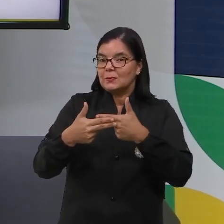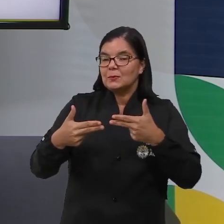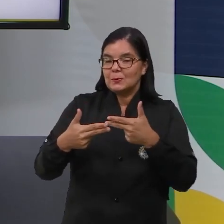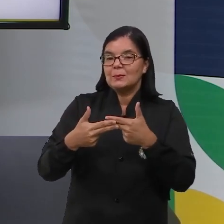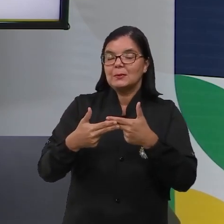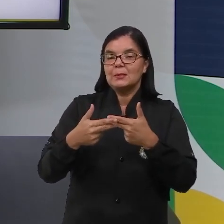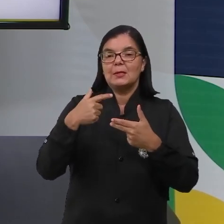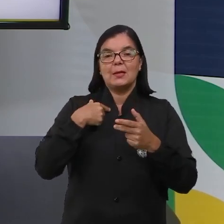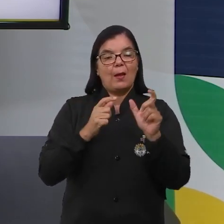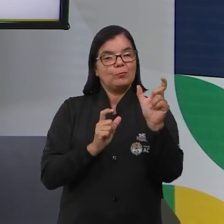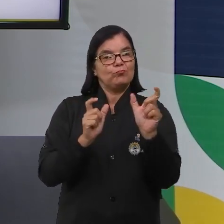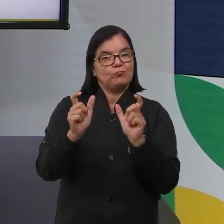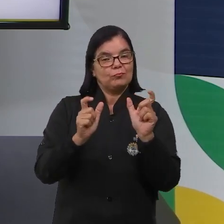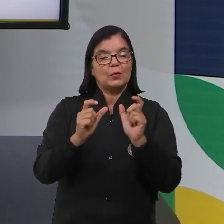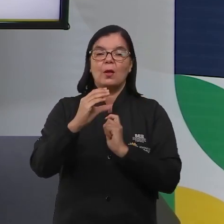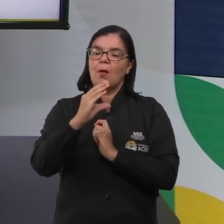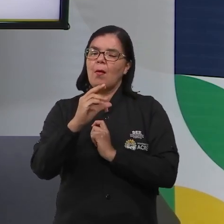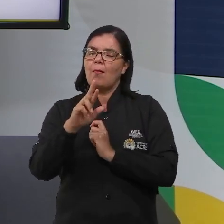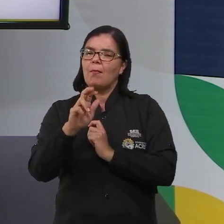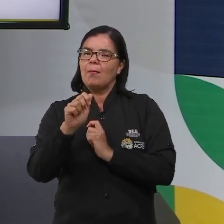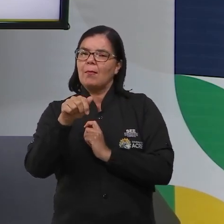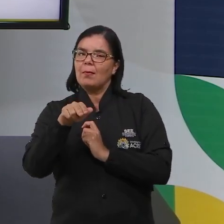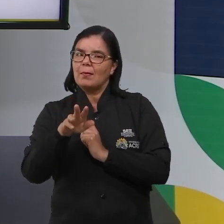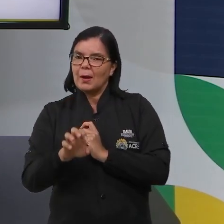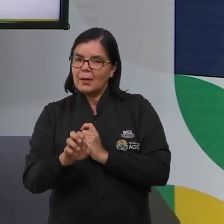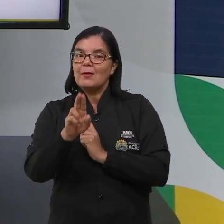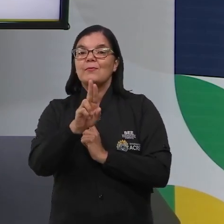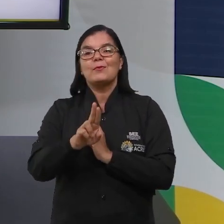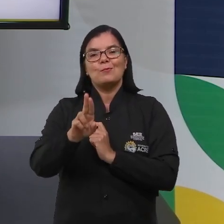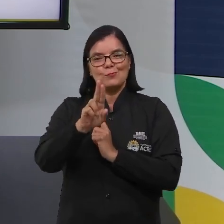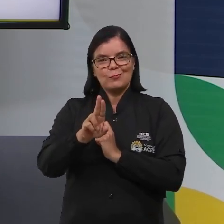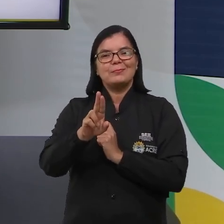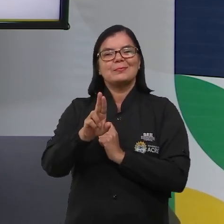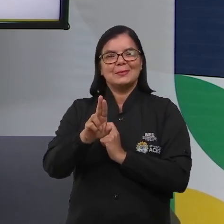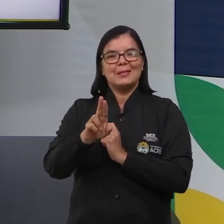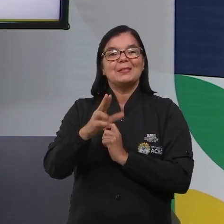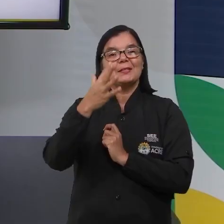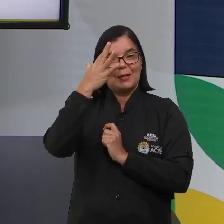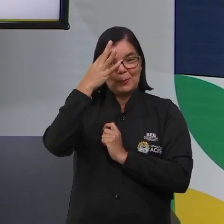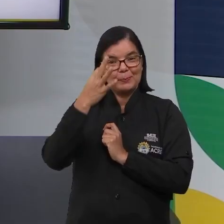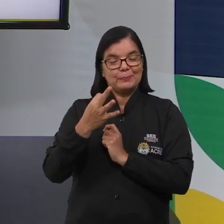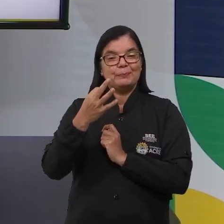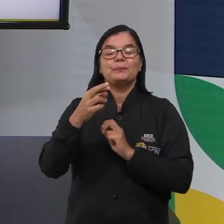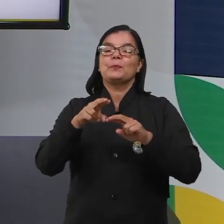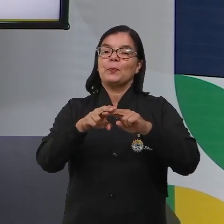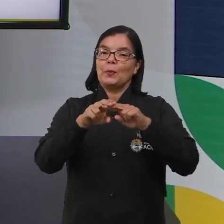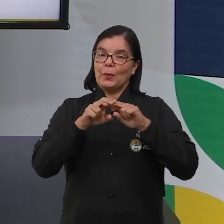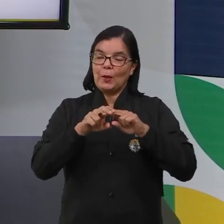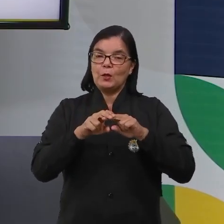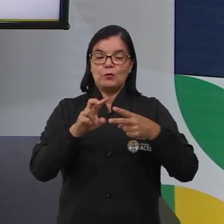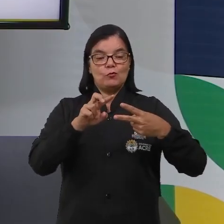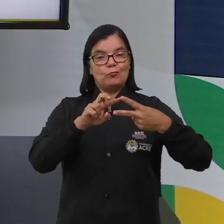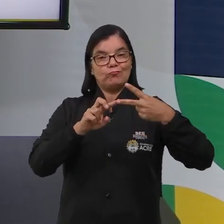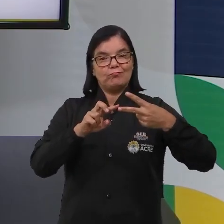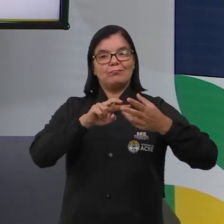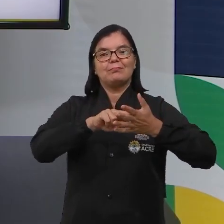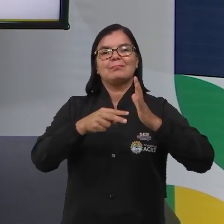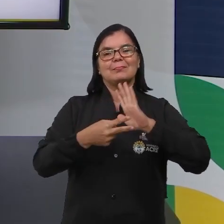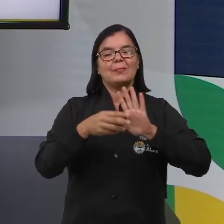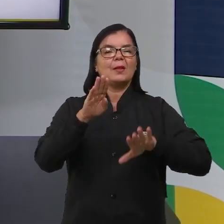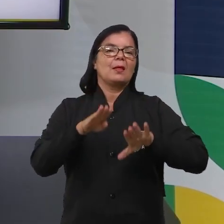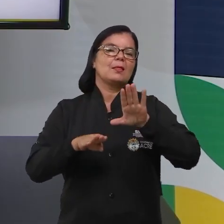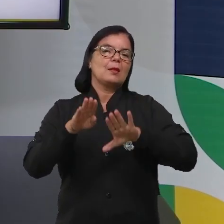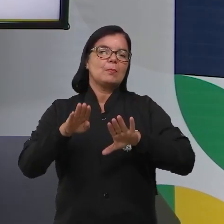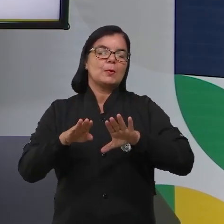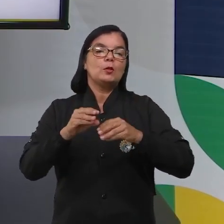em que essa palavra craque foi utilizada? Com certeza. E é por isso que a questão do efeito de sentido, muitas vezes depende